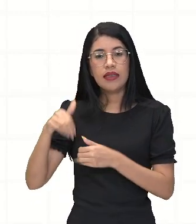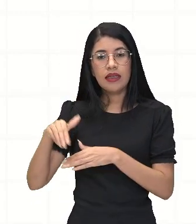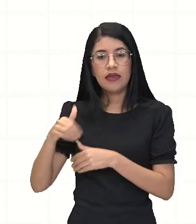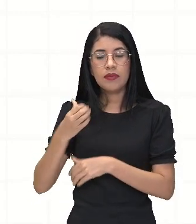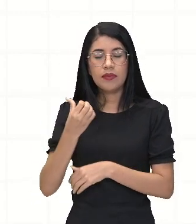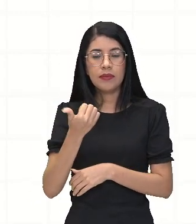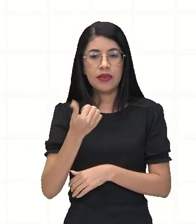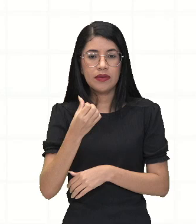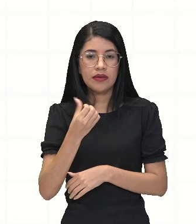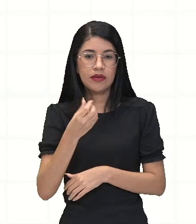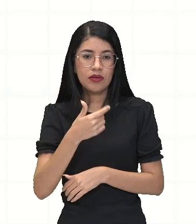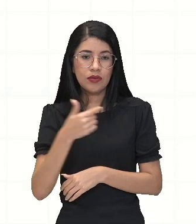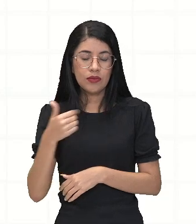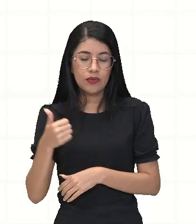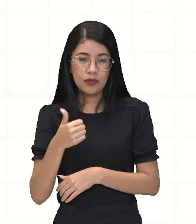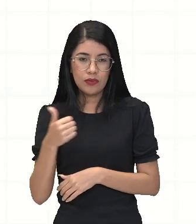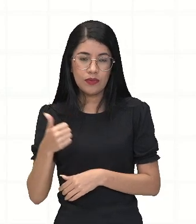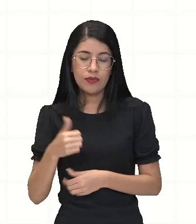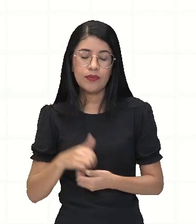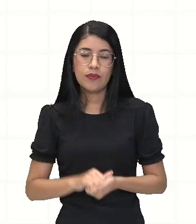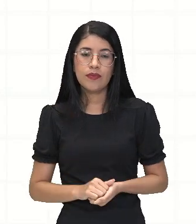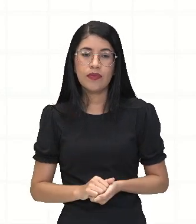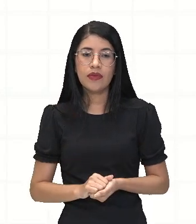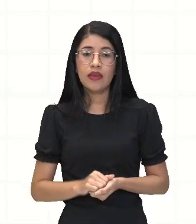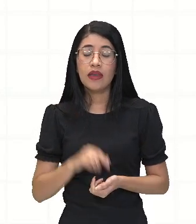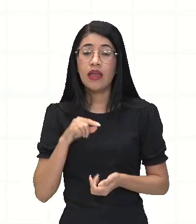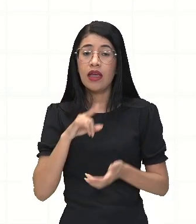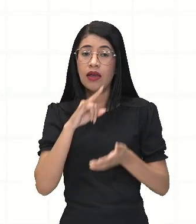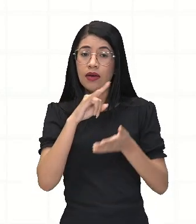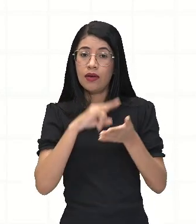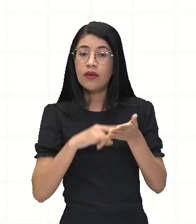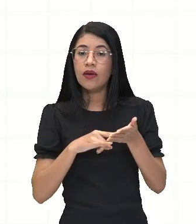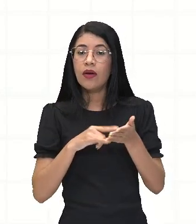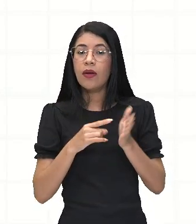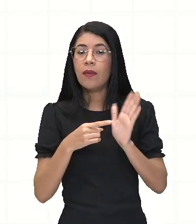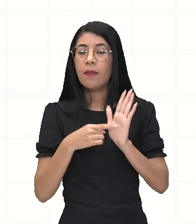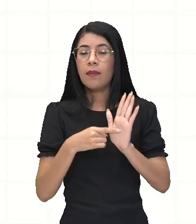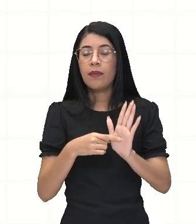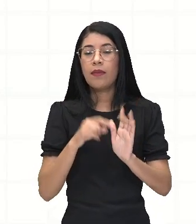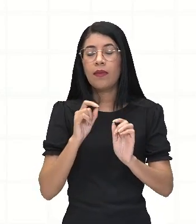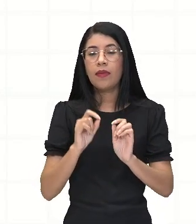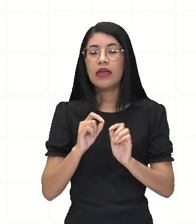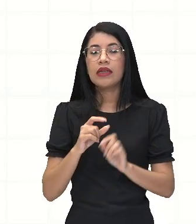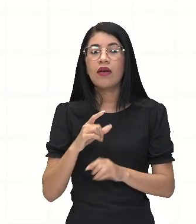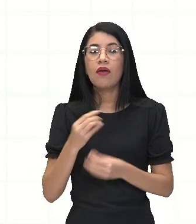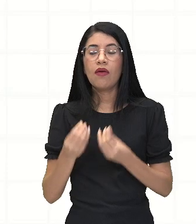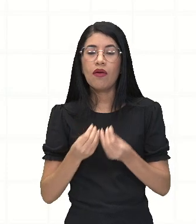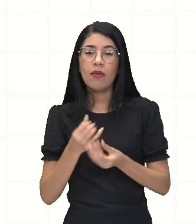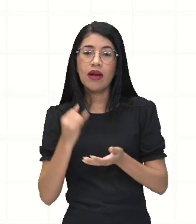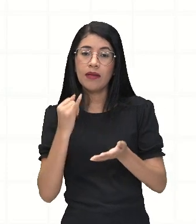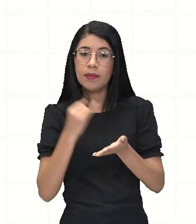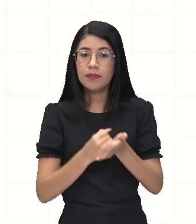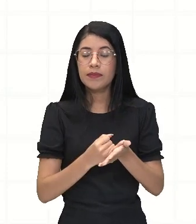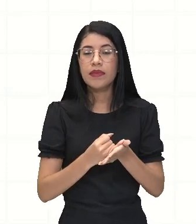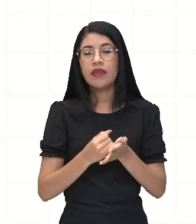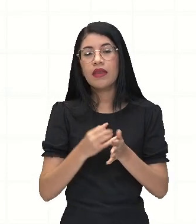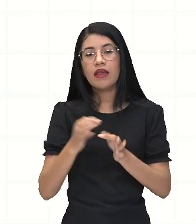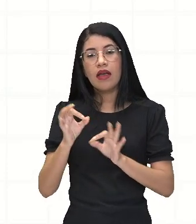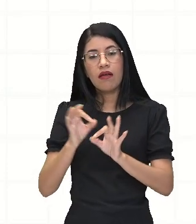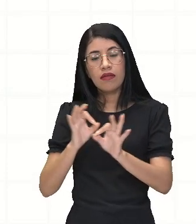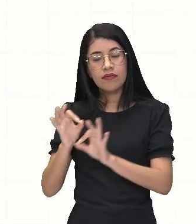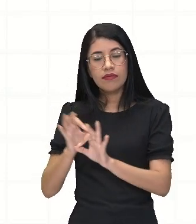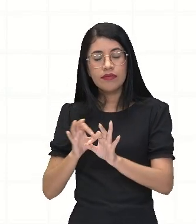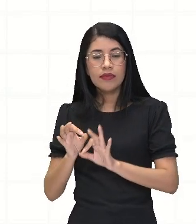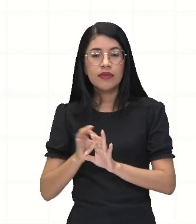1611. Então, esse documento estabelecia a implementação de um método de organização do trabalho